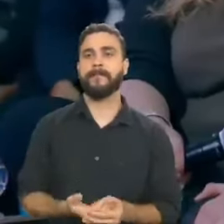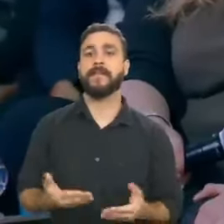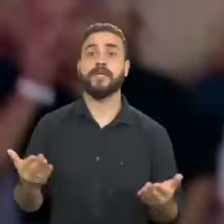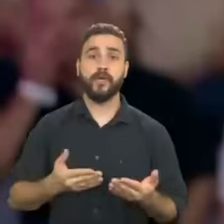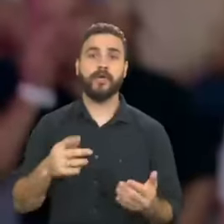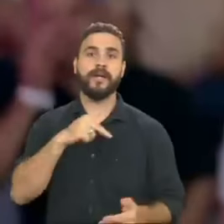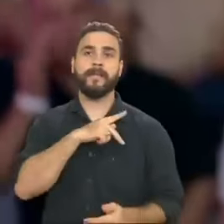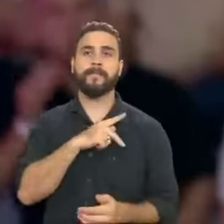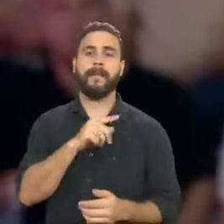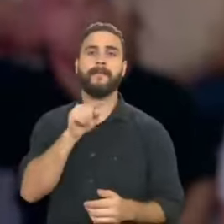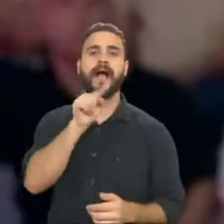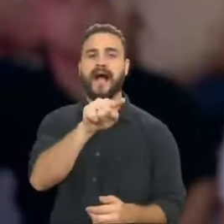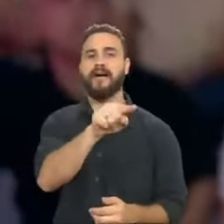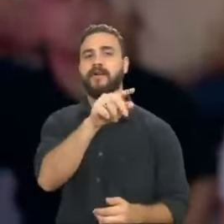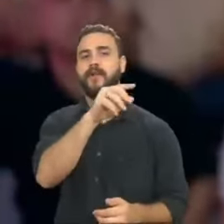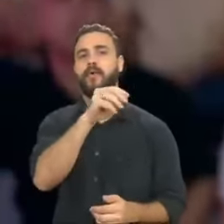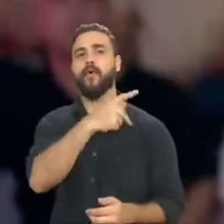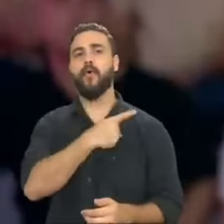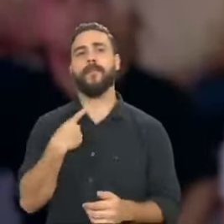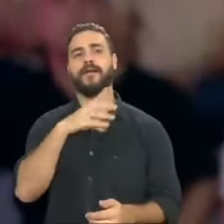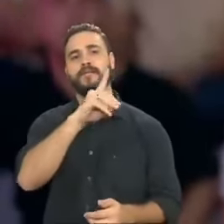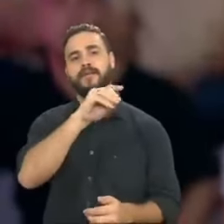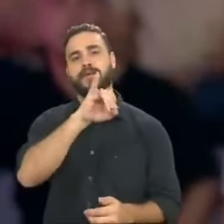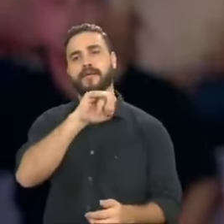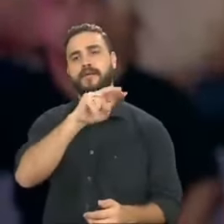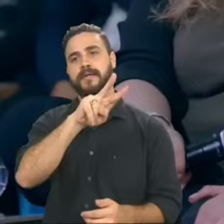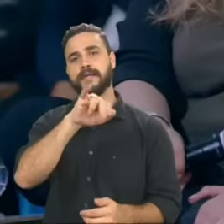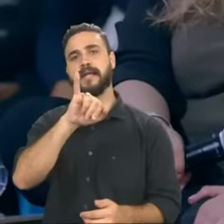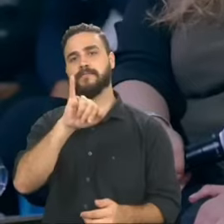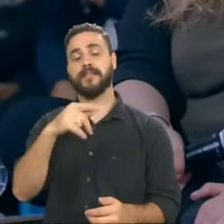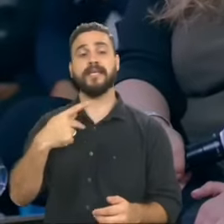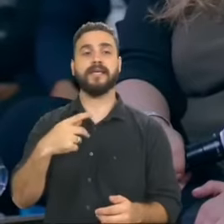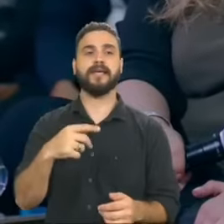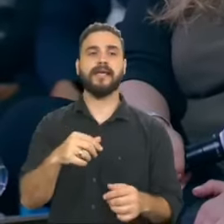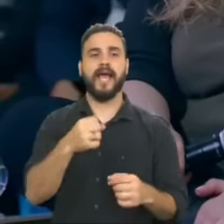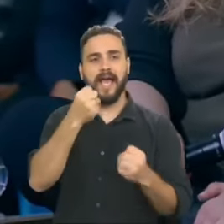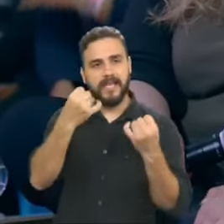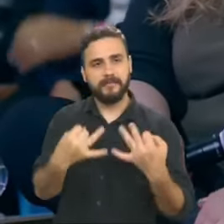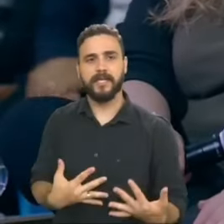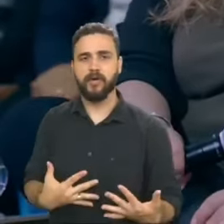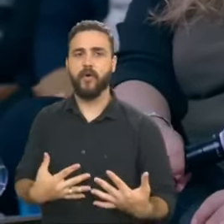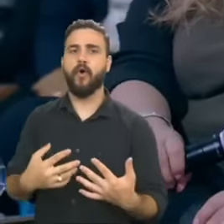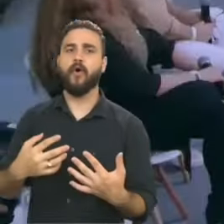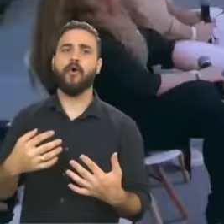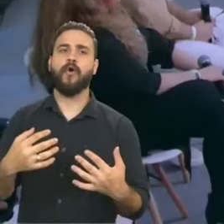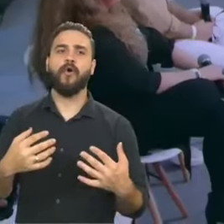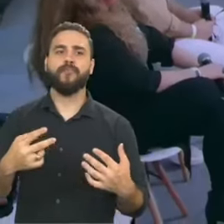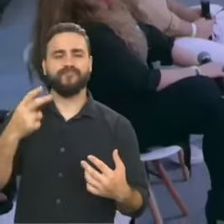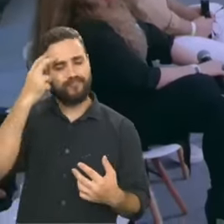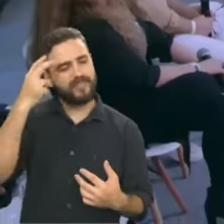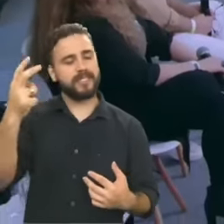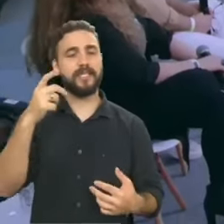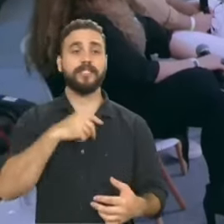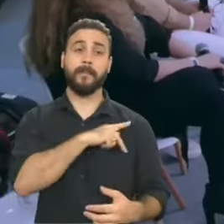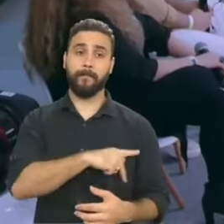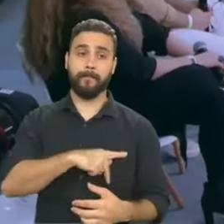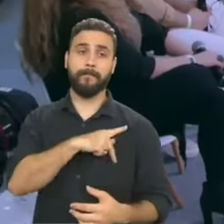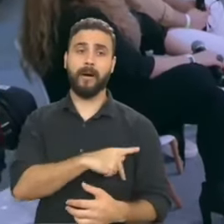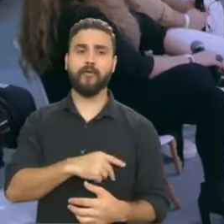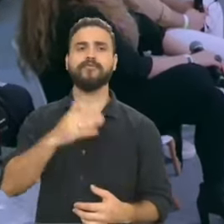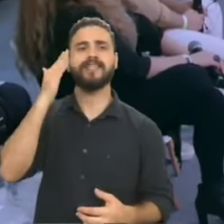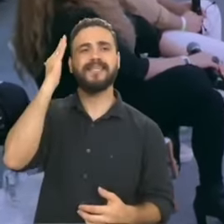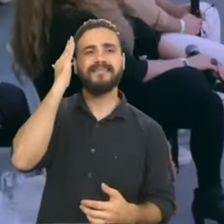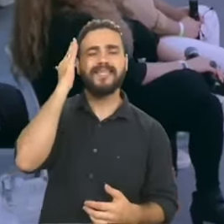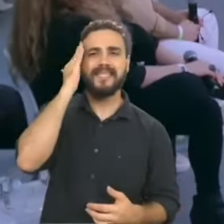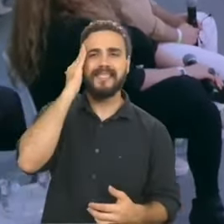Paulo teve essa sabedoria de se contextualizar, e nós, às vezes, não conseguimos. Então, a gente se fecha na bolha, e aí a